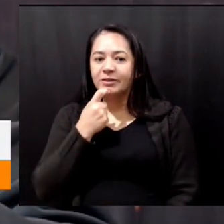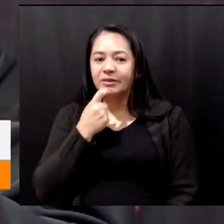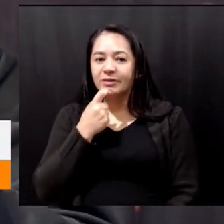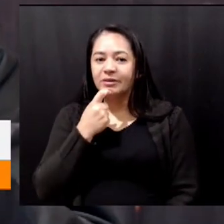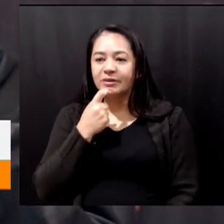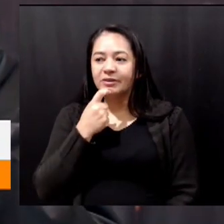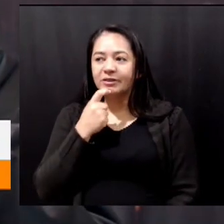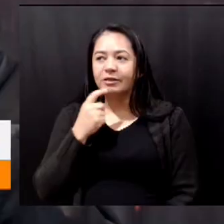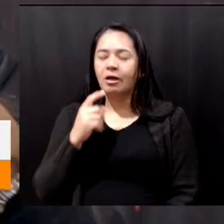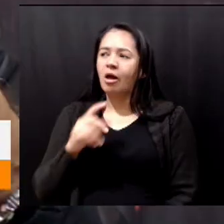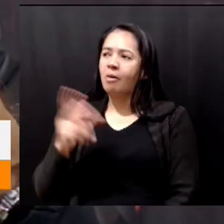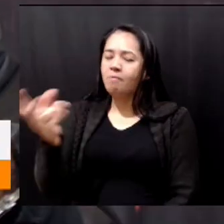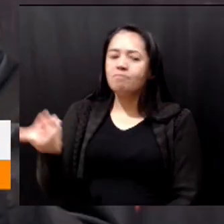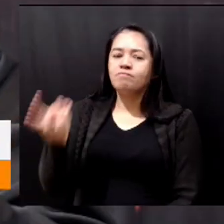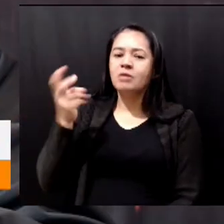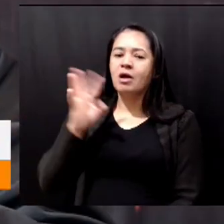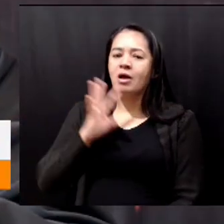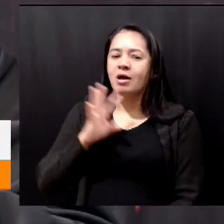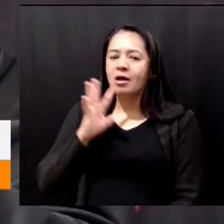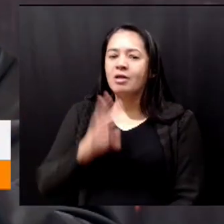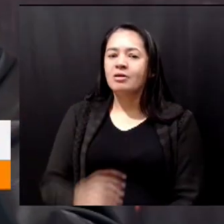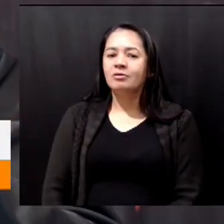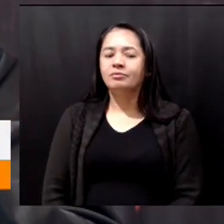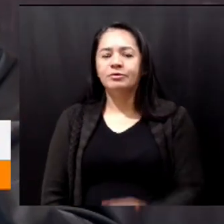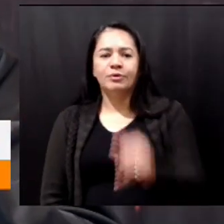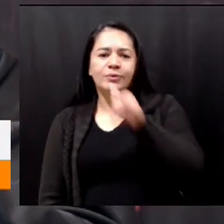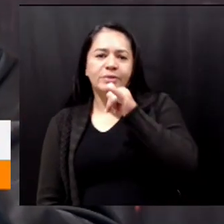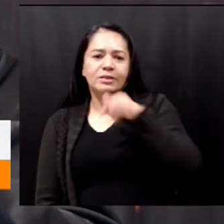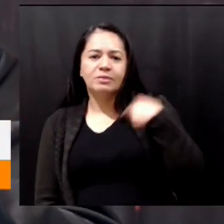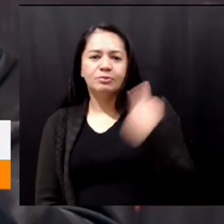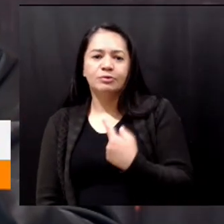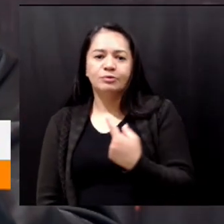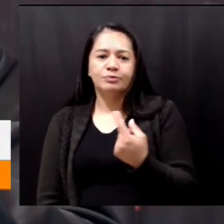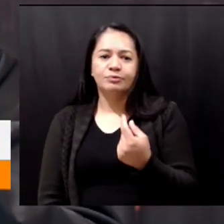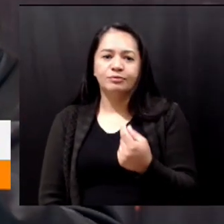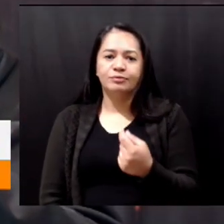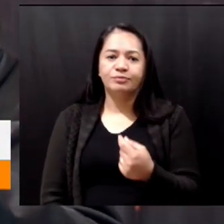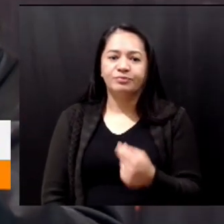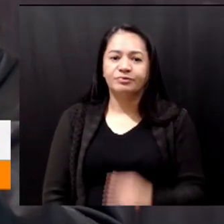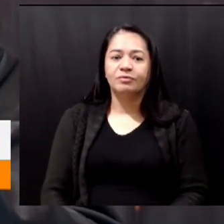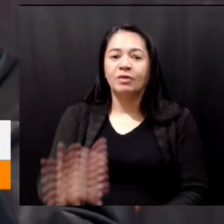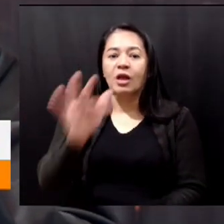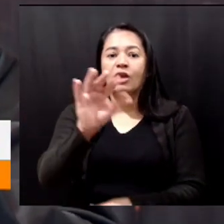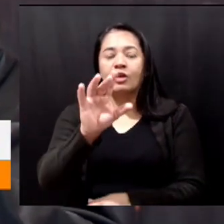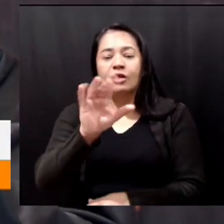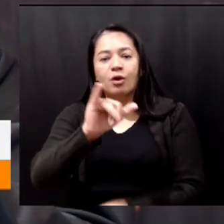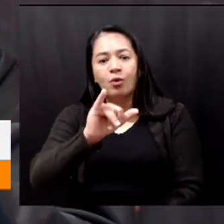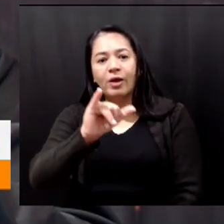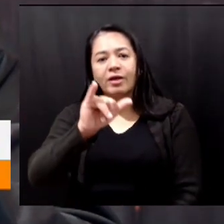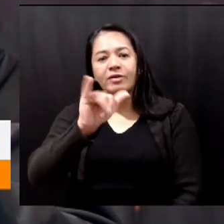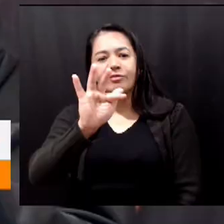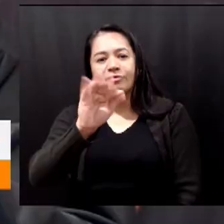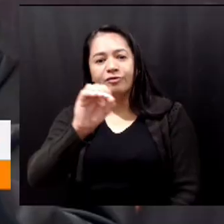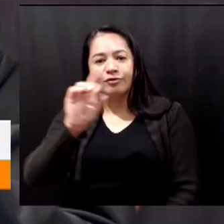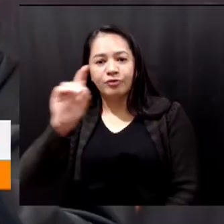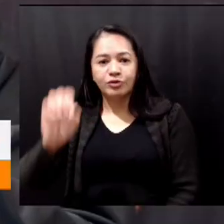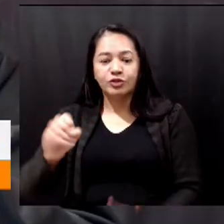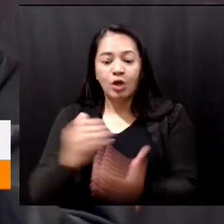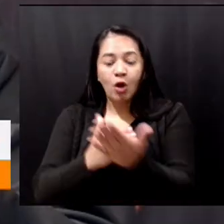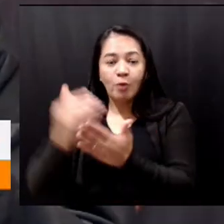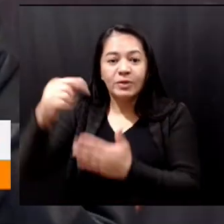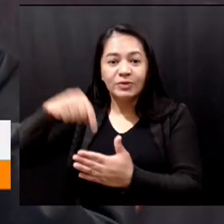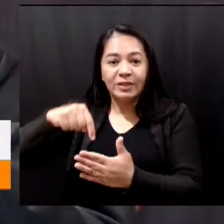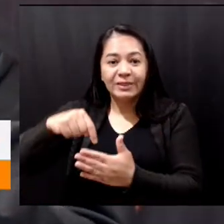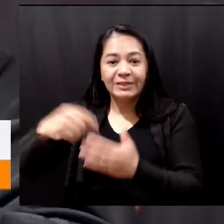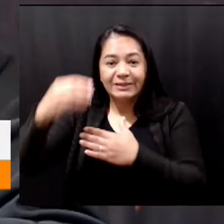legal. Então, por exemplo, pouca gente sabe, o iFood nasceu dentro da incubadora da Unicamp.